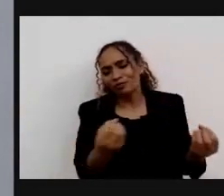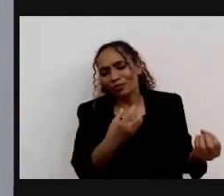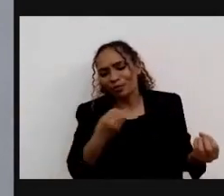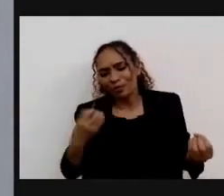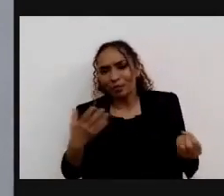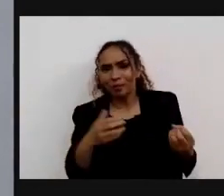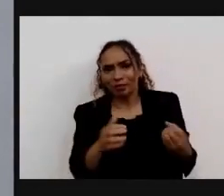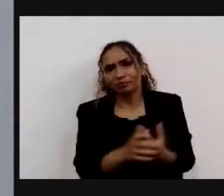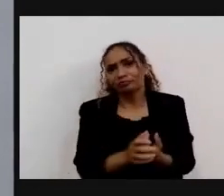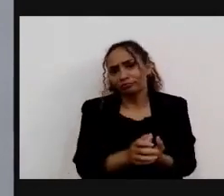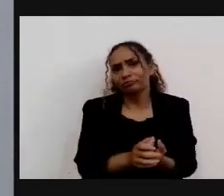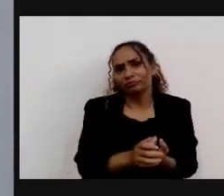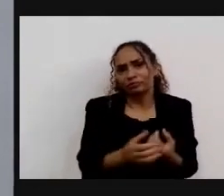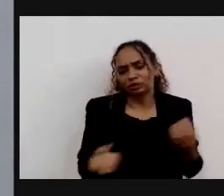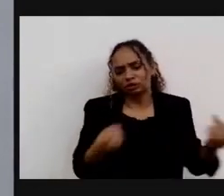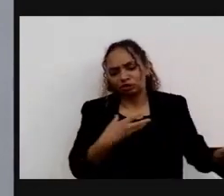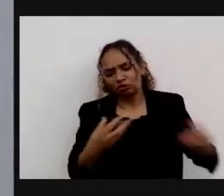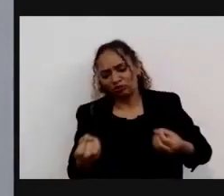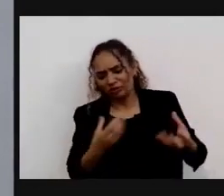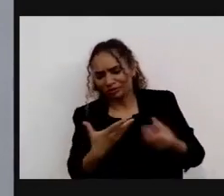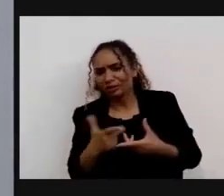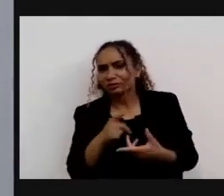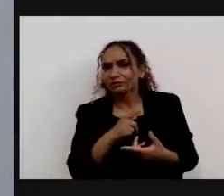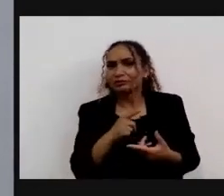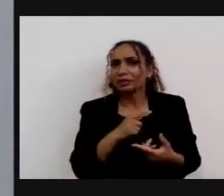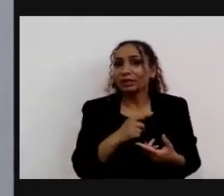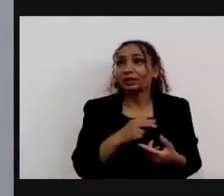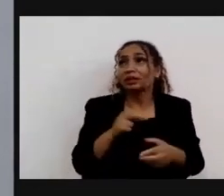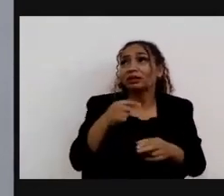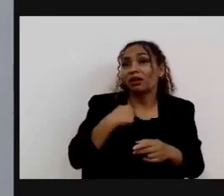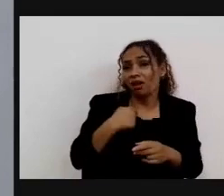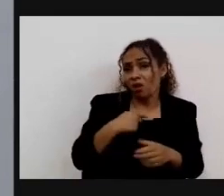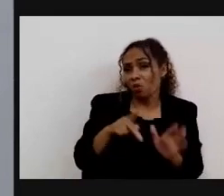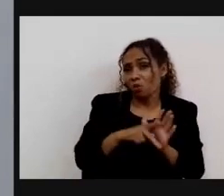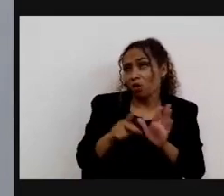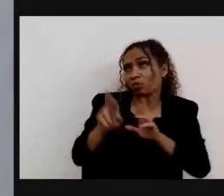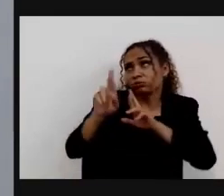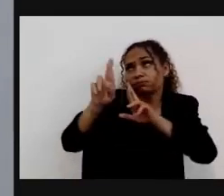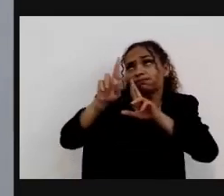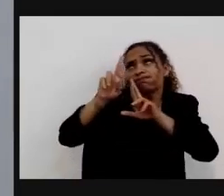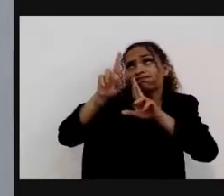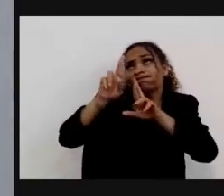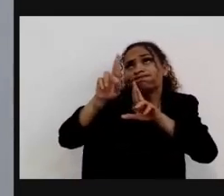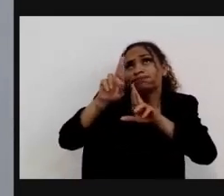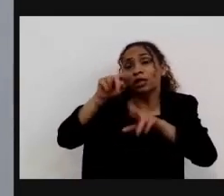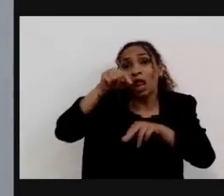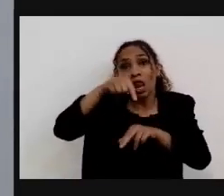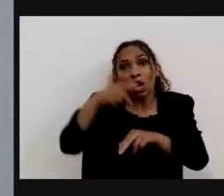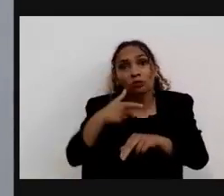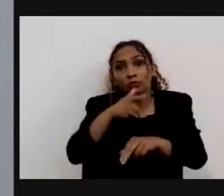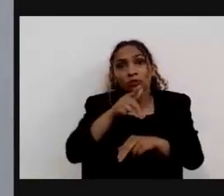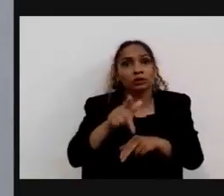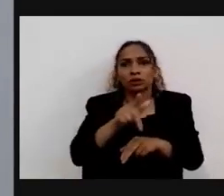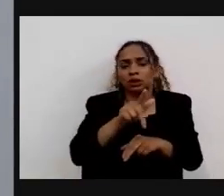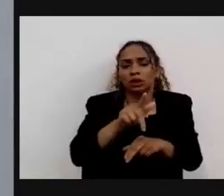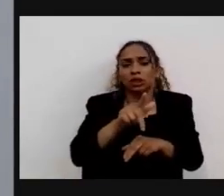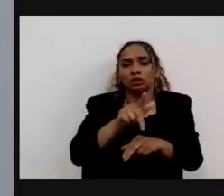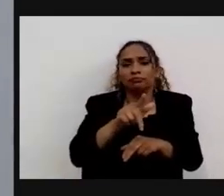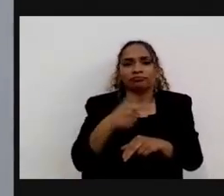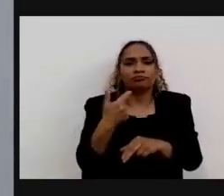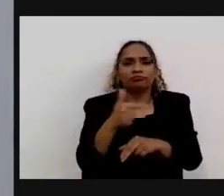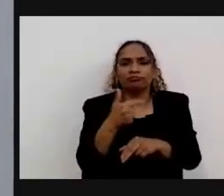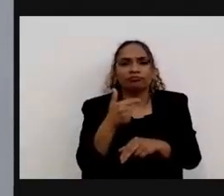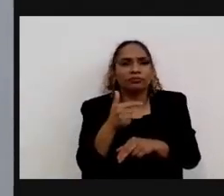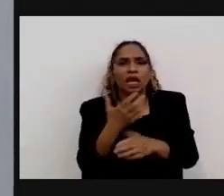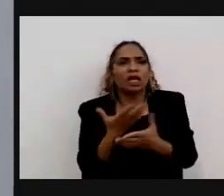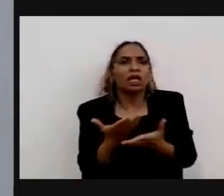mais uma rede então e é forte eu sou muito esperançosa nesse sentido é ali que a gente vai conseguir não tem ambulância como diz